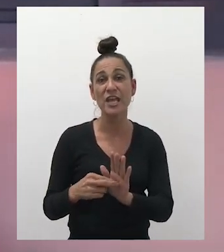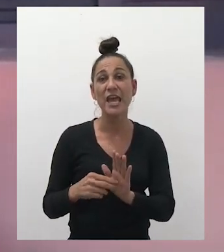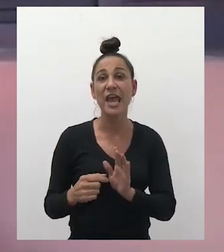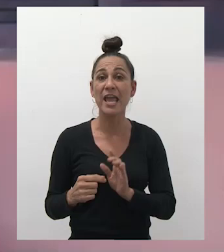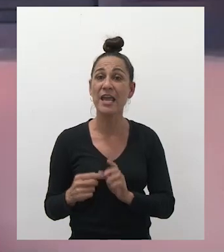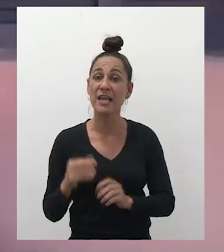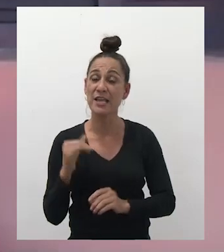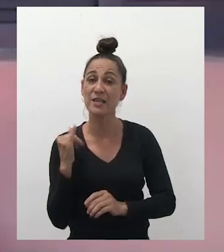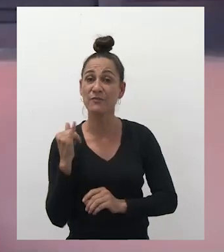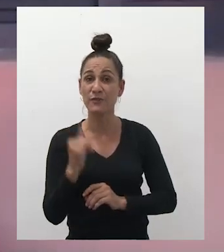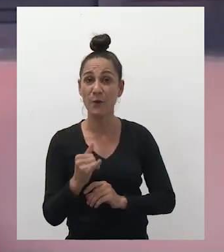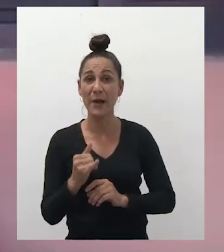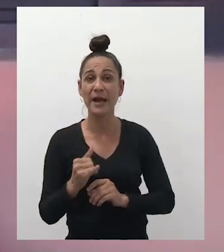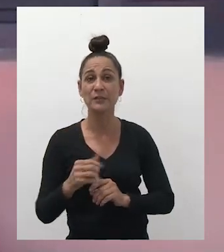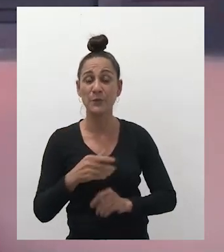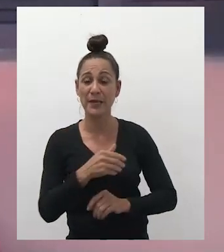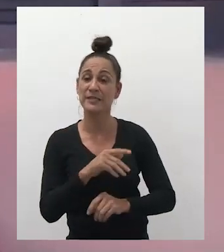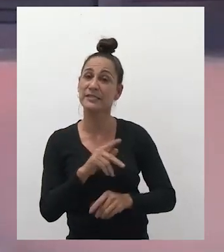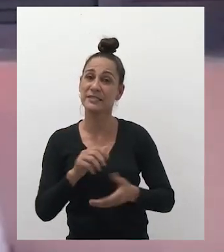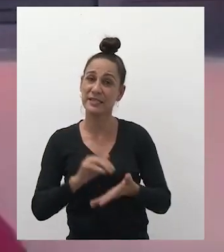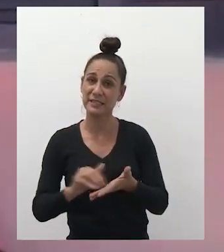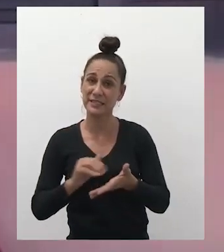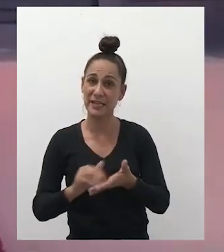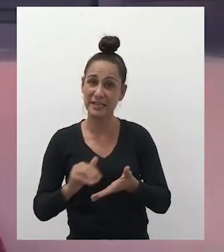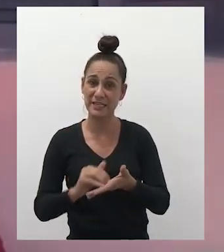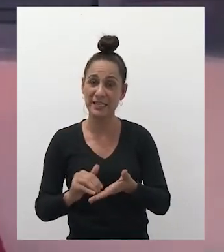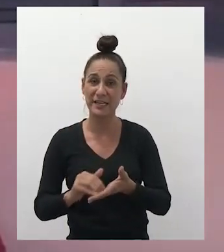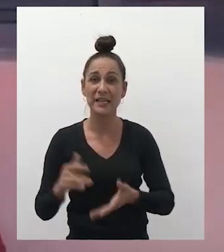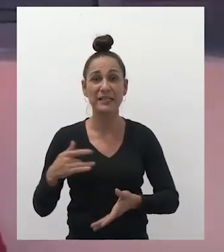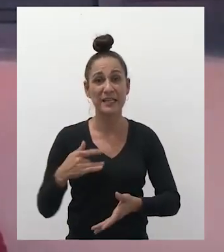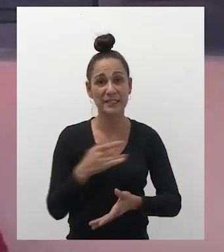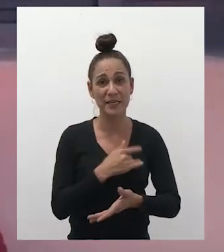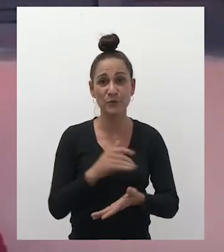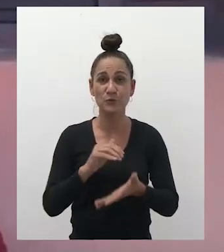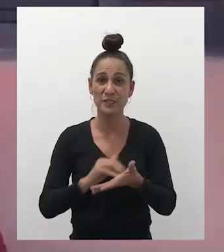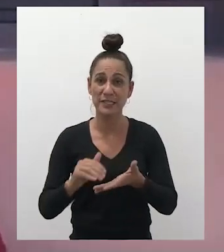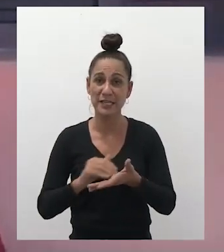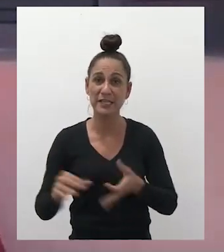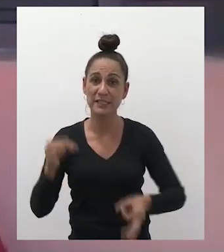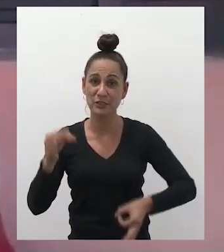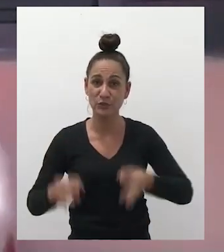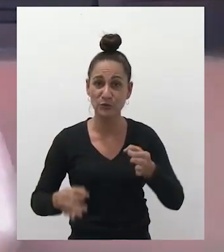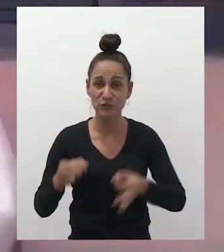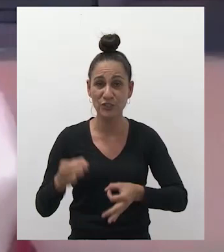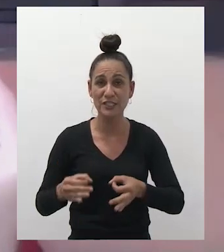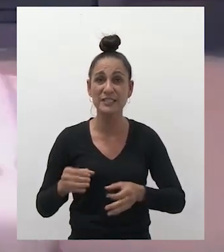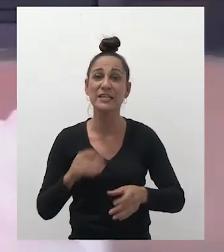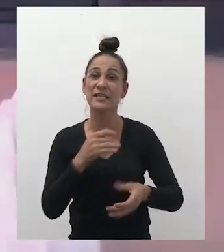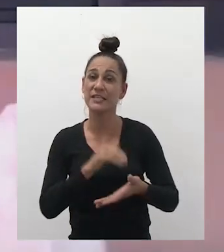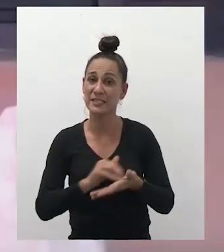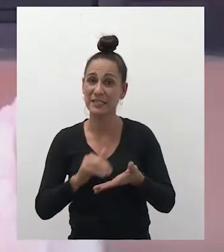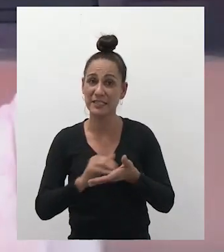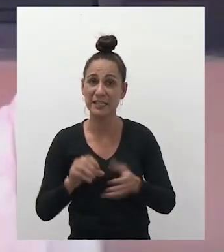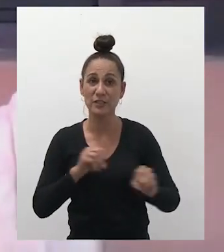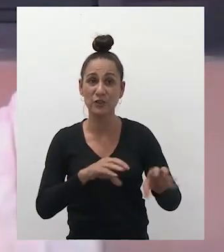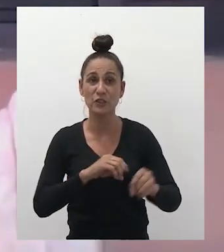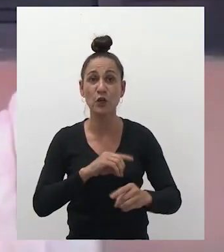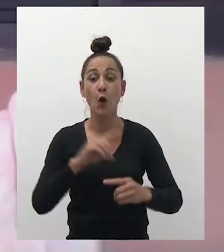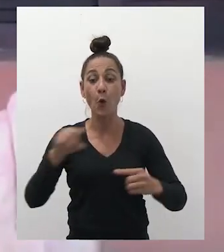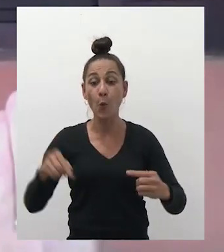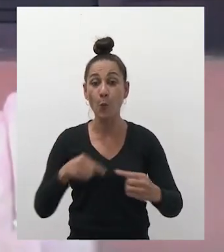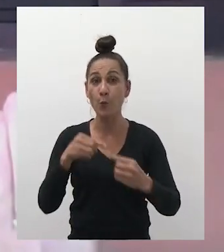Secretaria da Justiça e da Saúde para fazer esse ponto entre o que são esses Objetivos